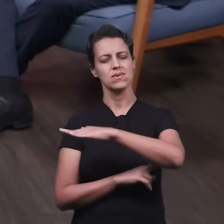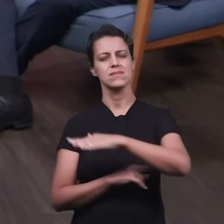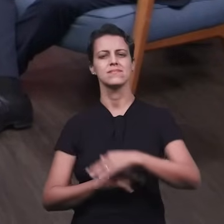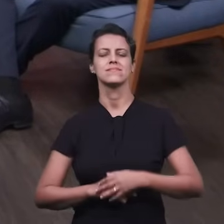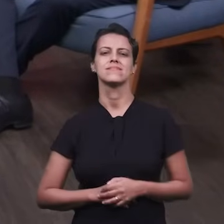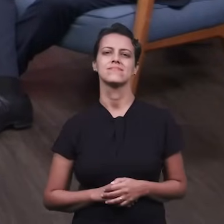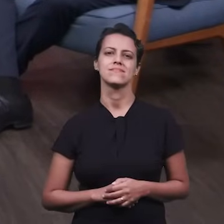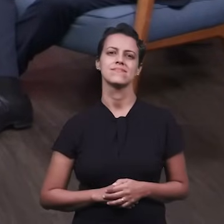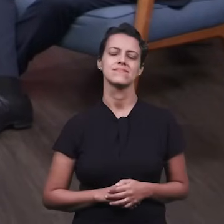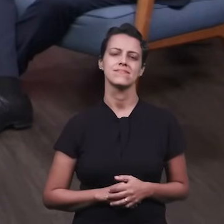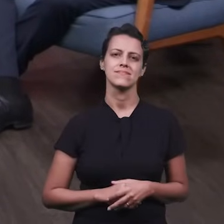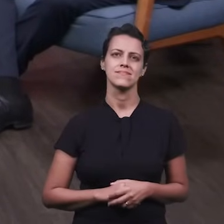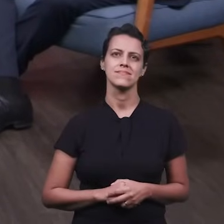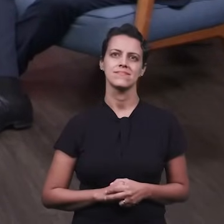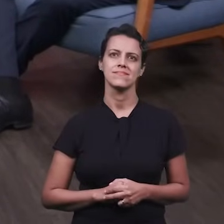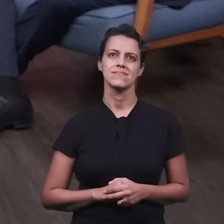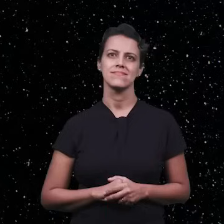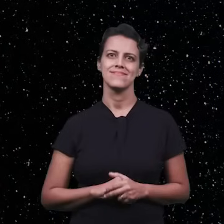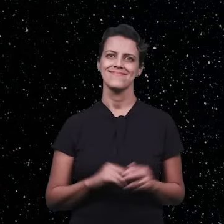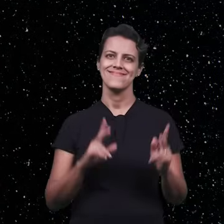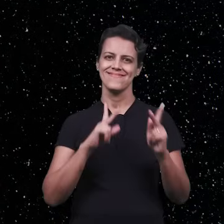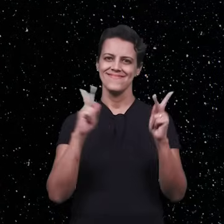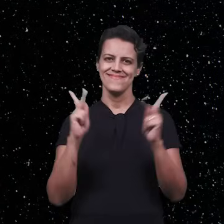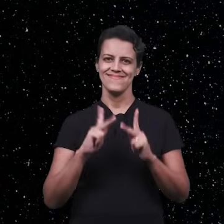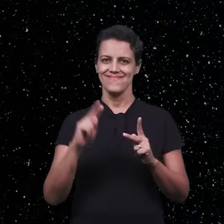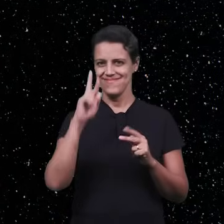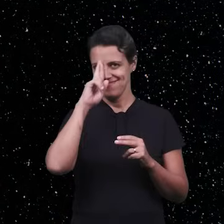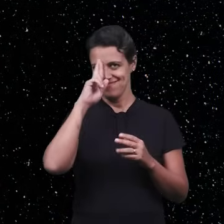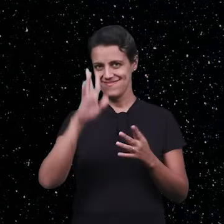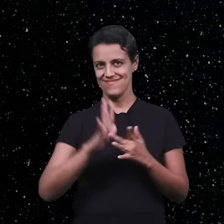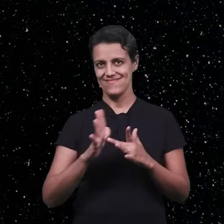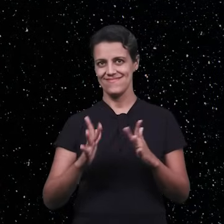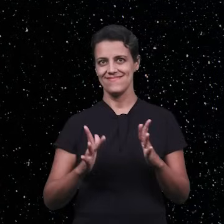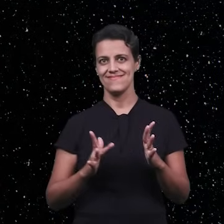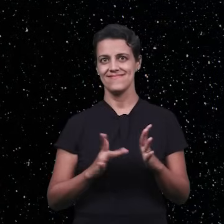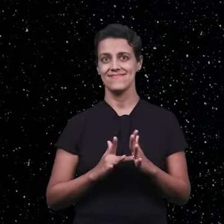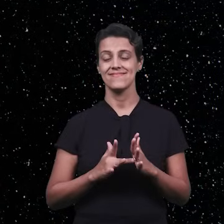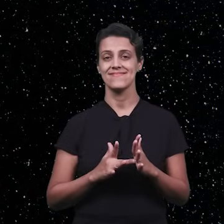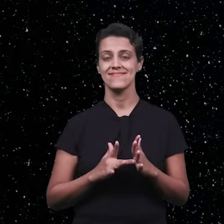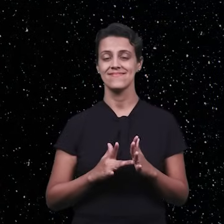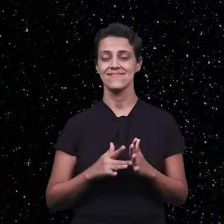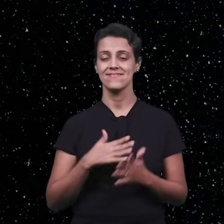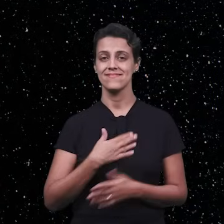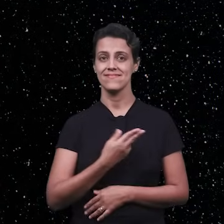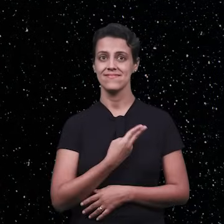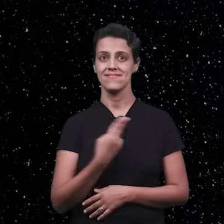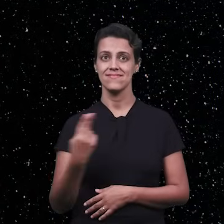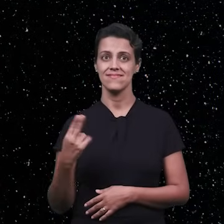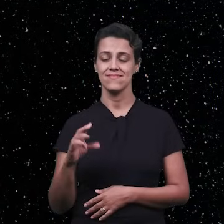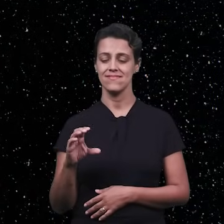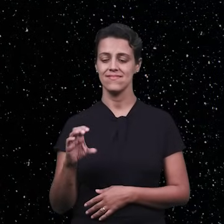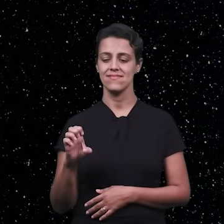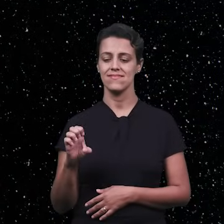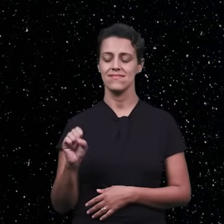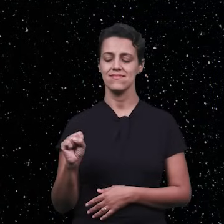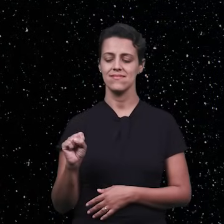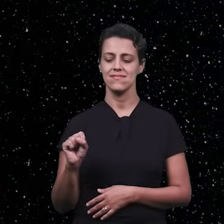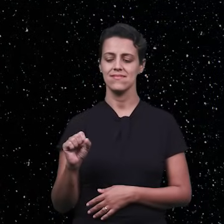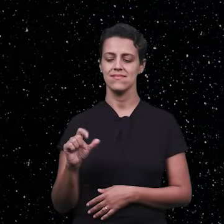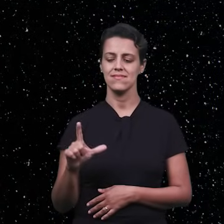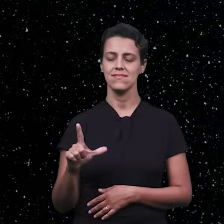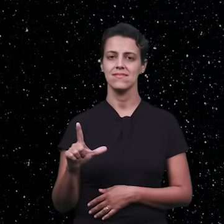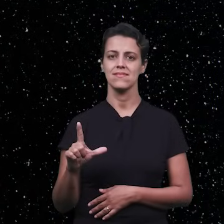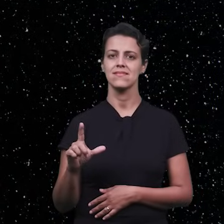Rondônia. Vamos assistir, vamos ouvir o que os irmãos têm a dizer. A paz do Senhor Jesus. Meu nome é Celso, sou da